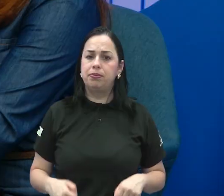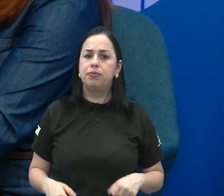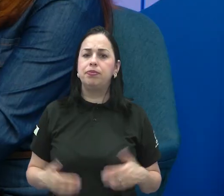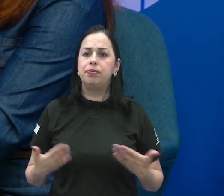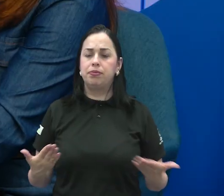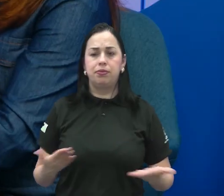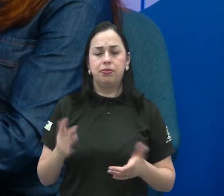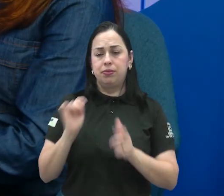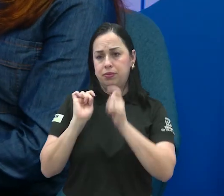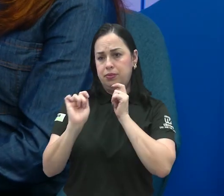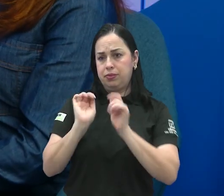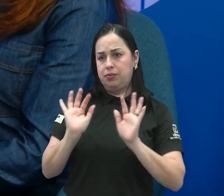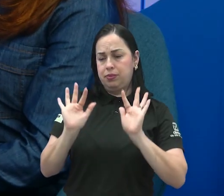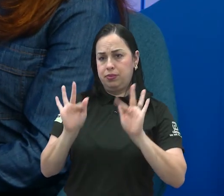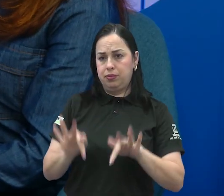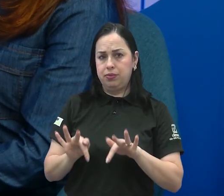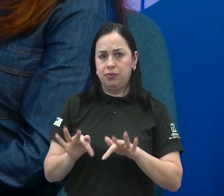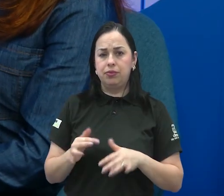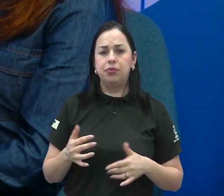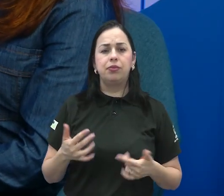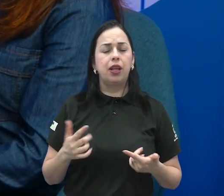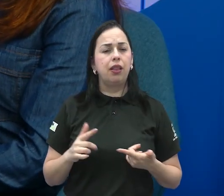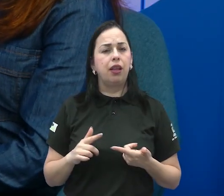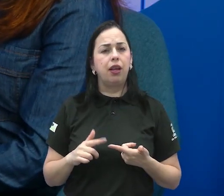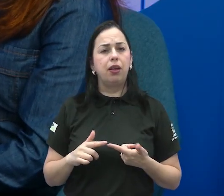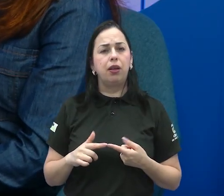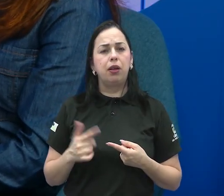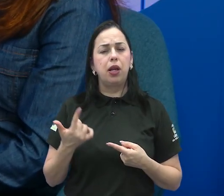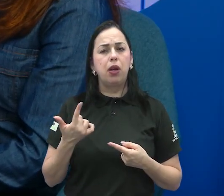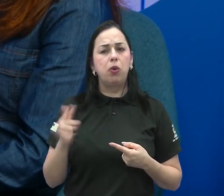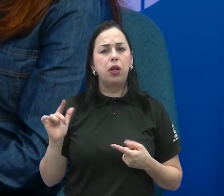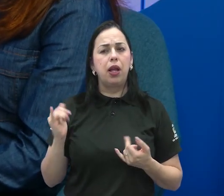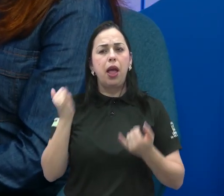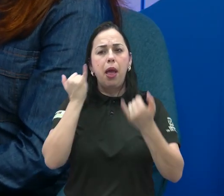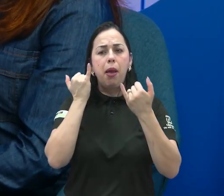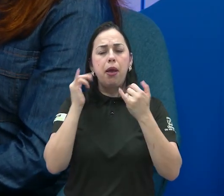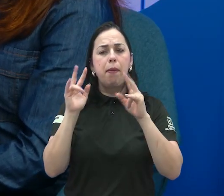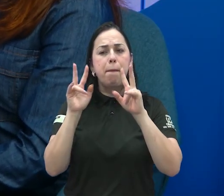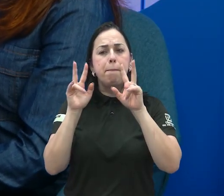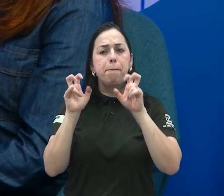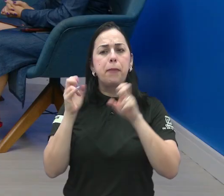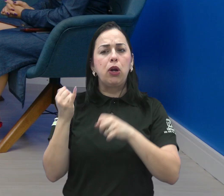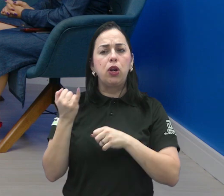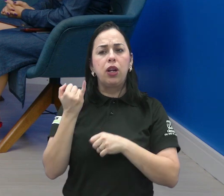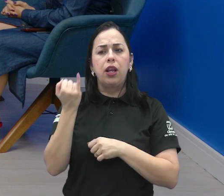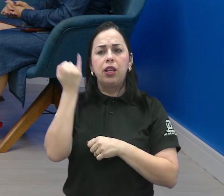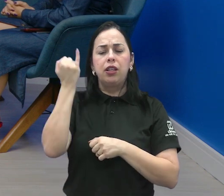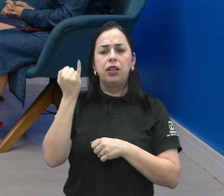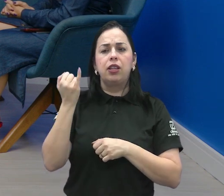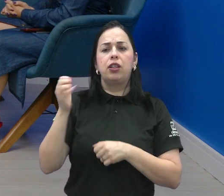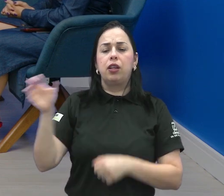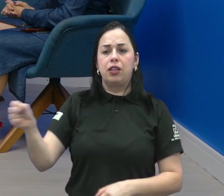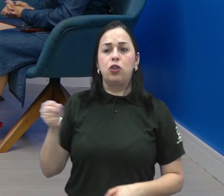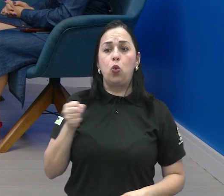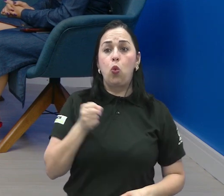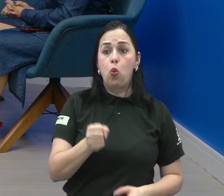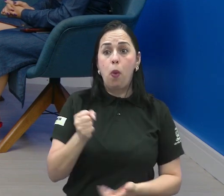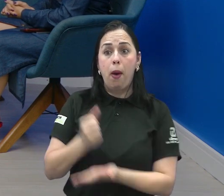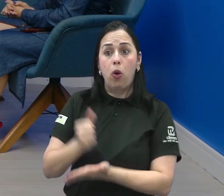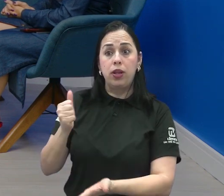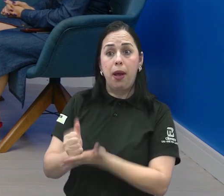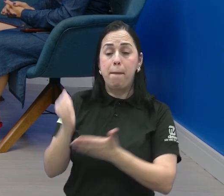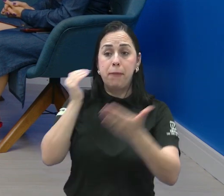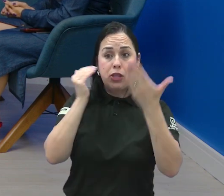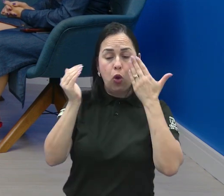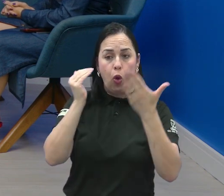Para a gente poder finalizar, tem uma questão importante que muito se discute dos psicólogos nas escolas para os alunos. Talvez seria interessante